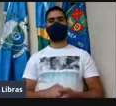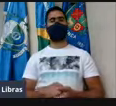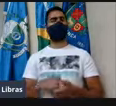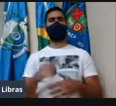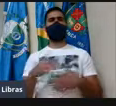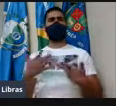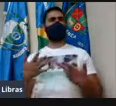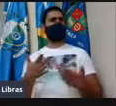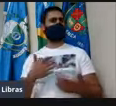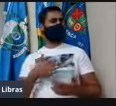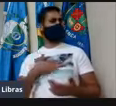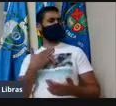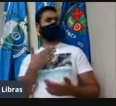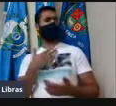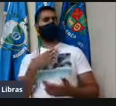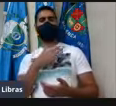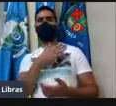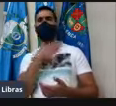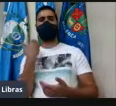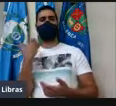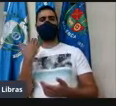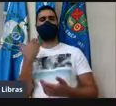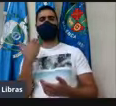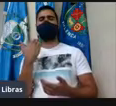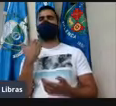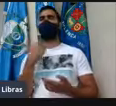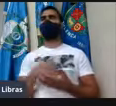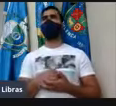morte repentina, que nos faz